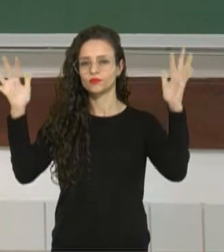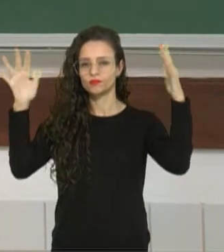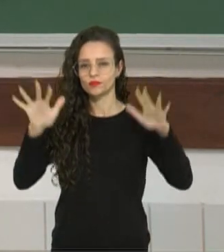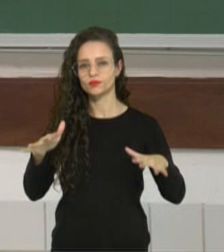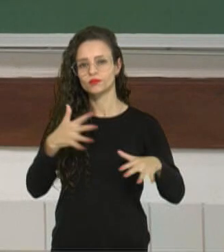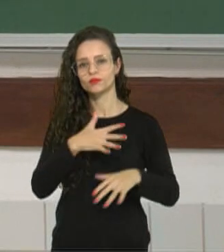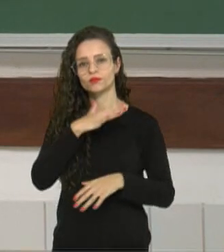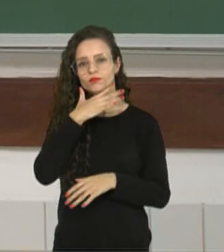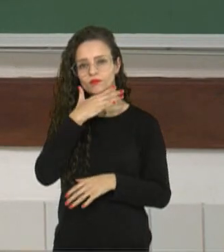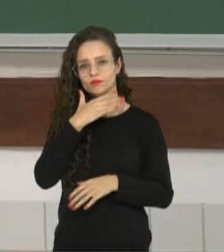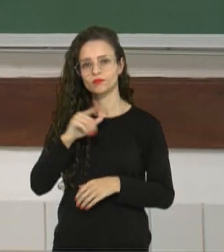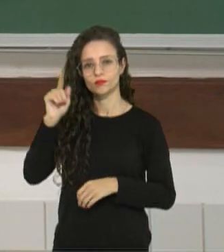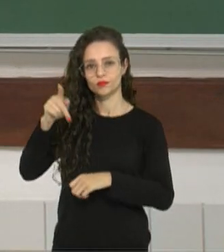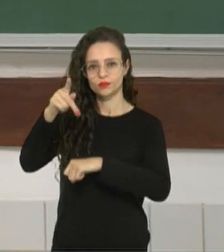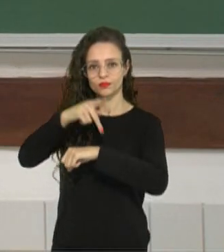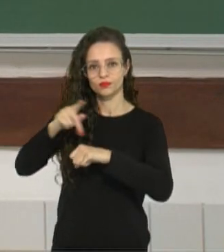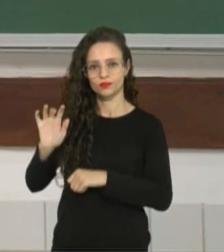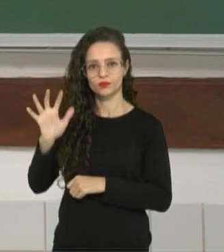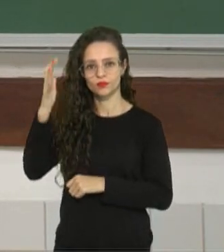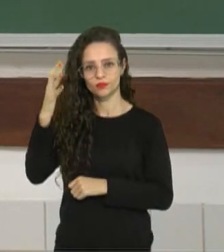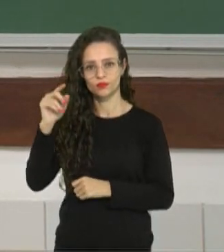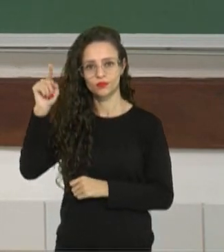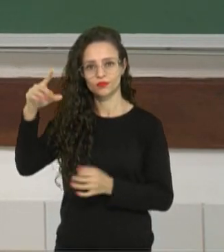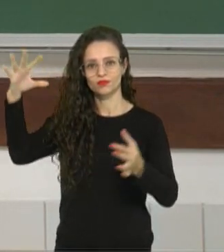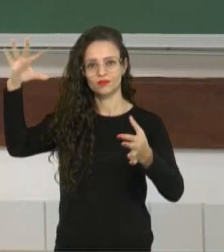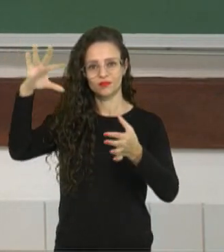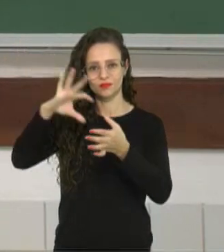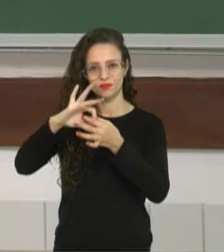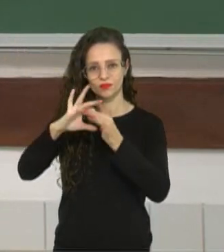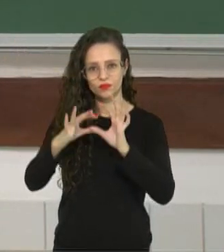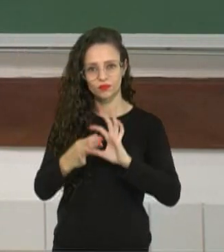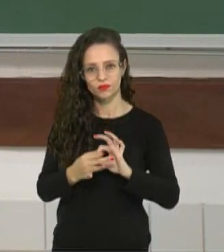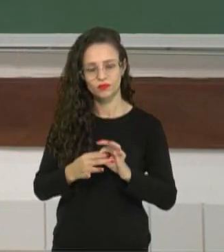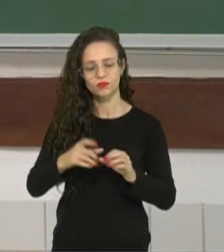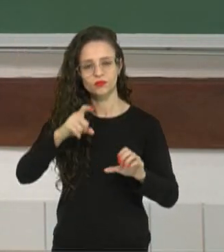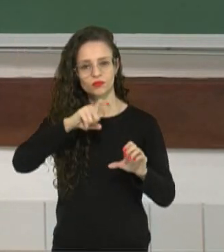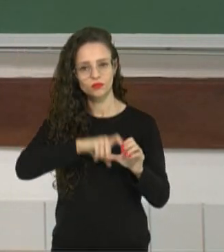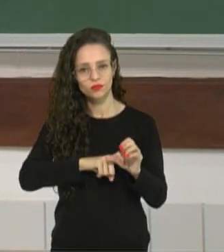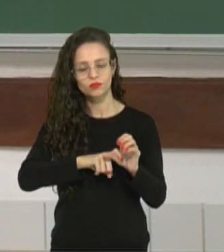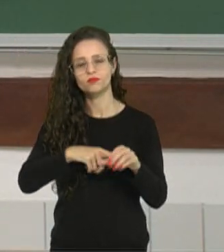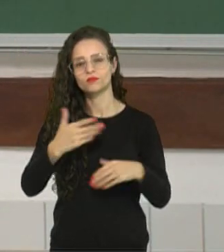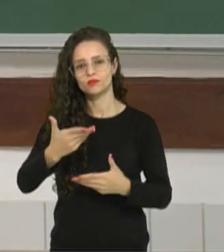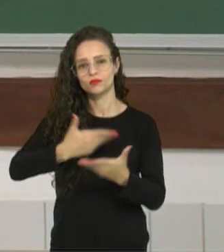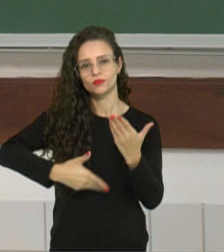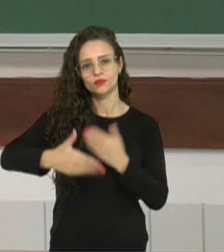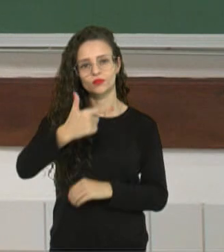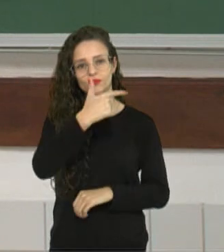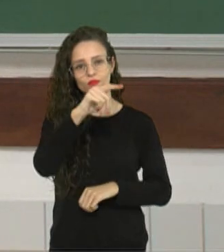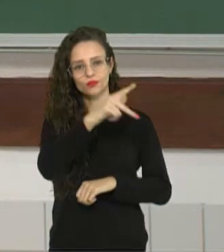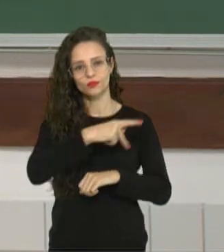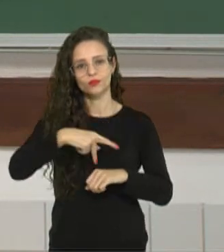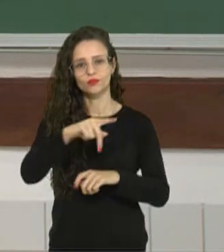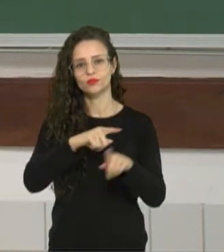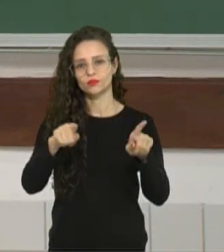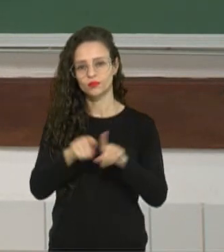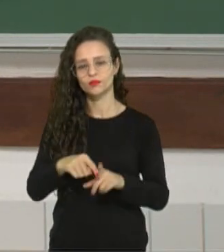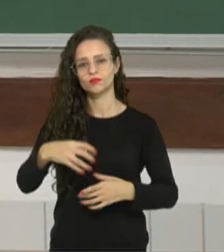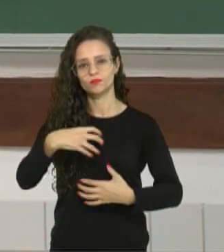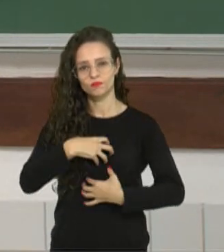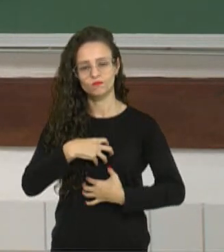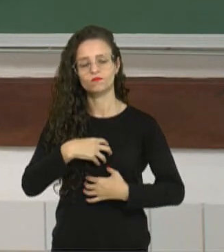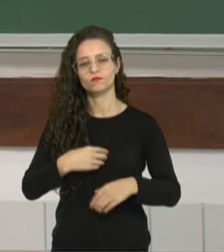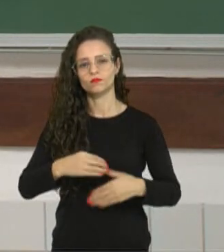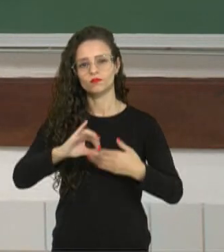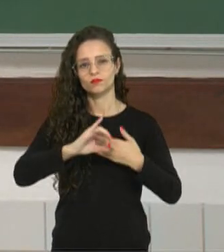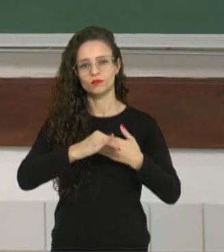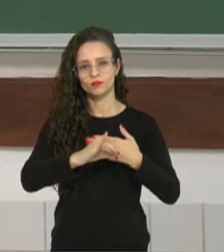acontece uma crise num país, como há uma ligação, há uma interdependência, outros países sofrem as consequências